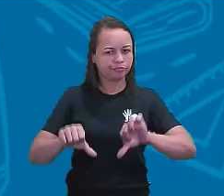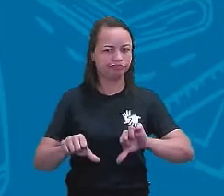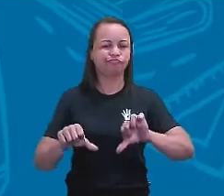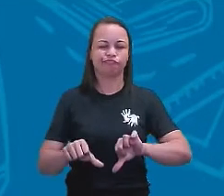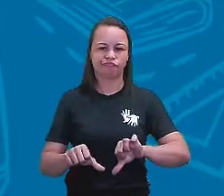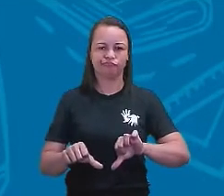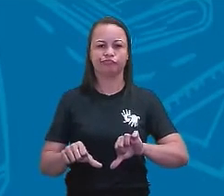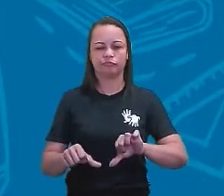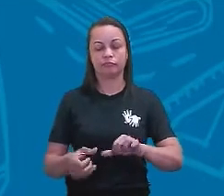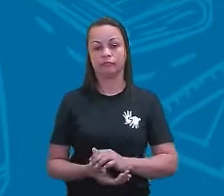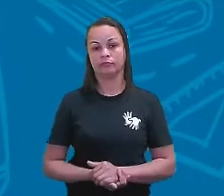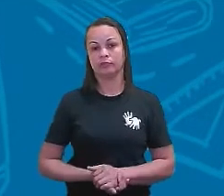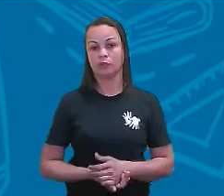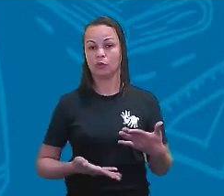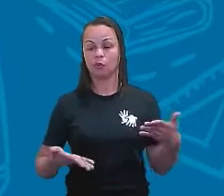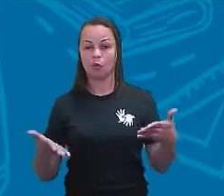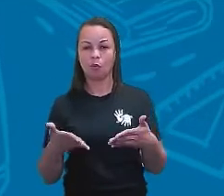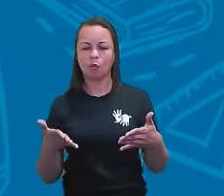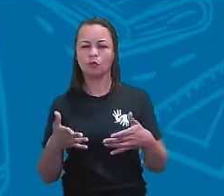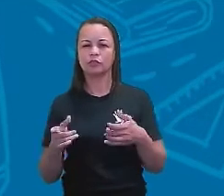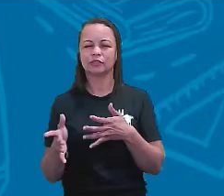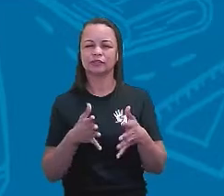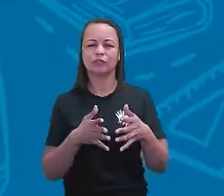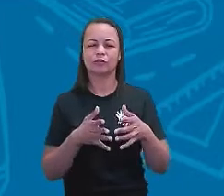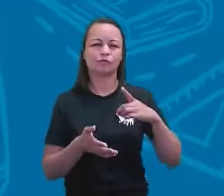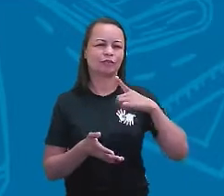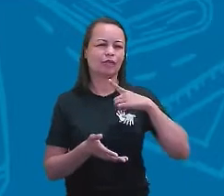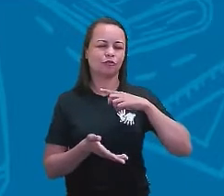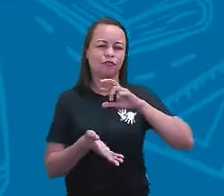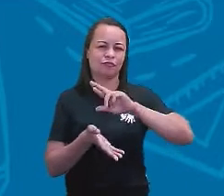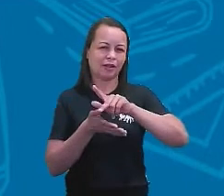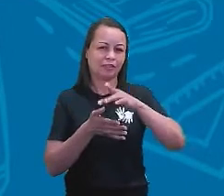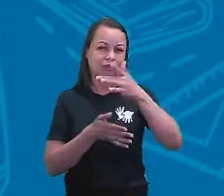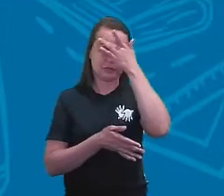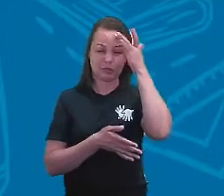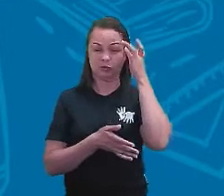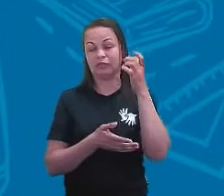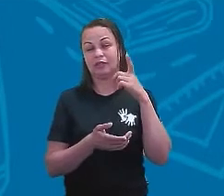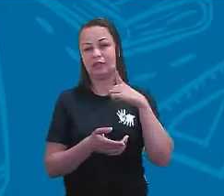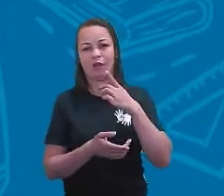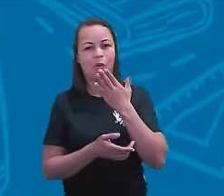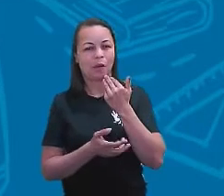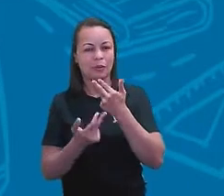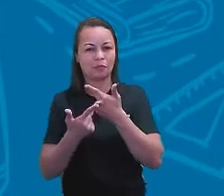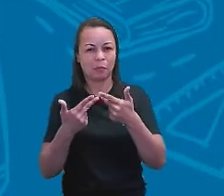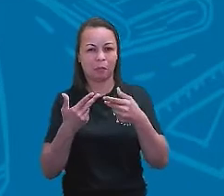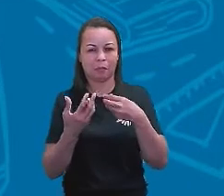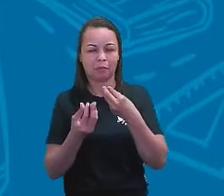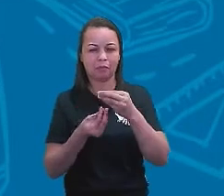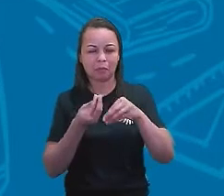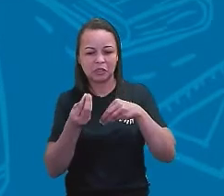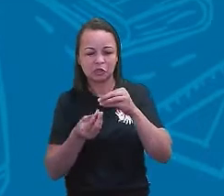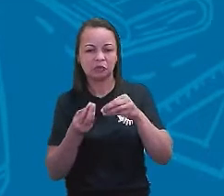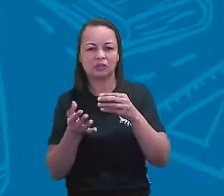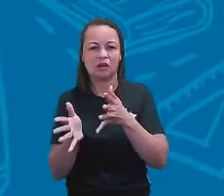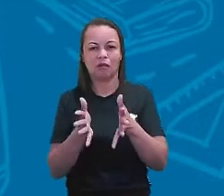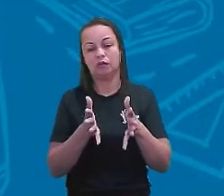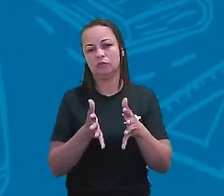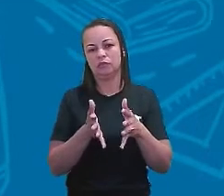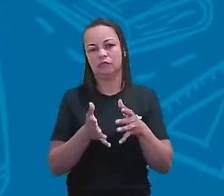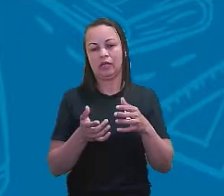gente hoje está sendo, vamos dizer assim, bombardeado, né, com alimentações super processadas, que fazem com que o organismo